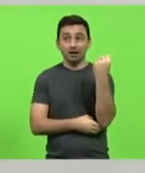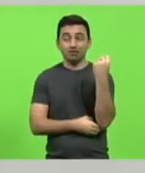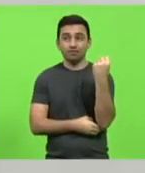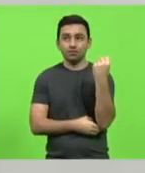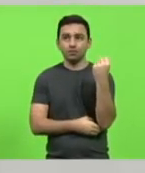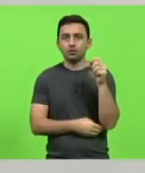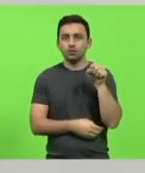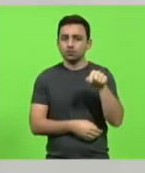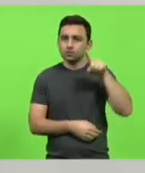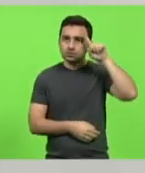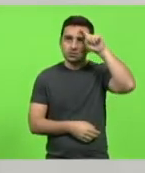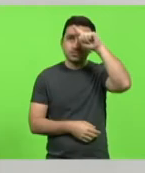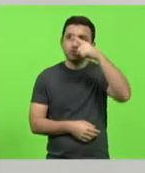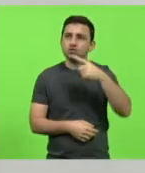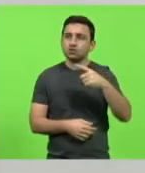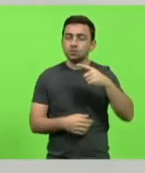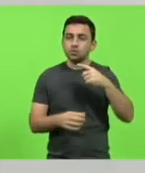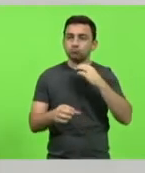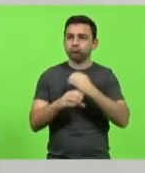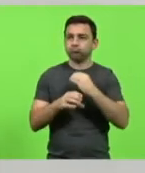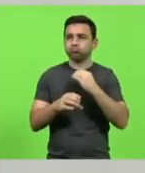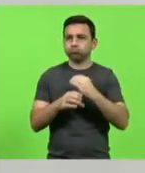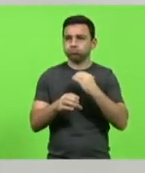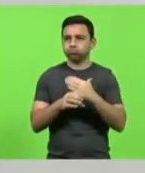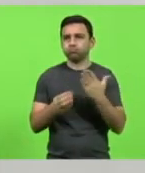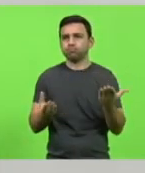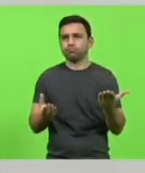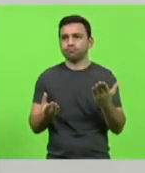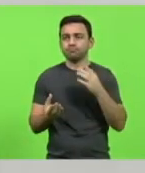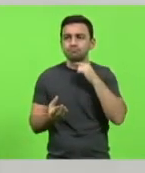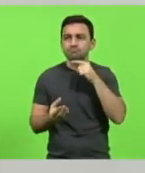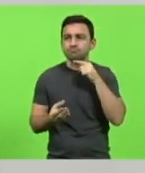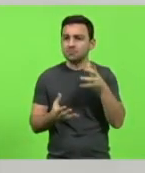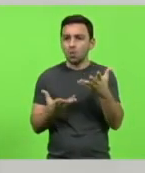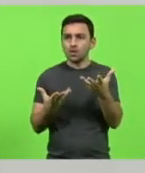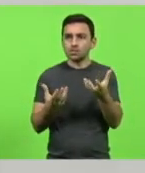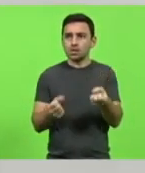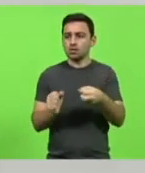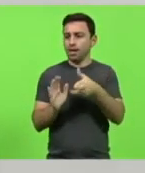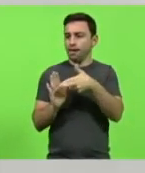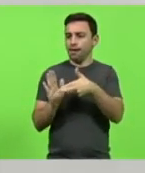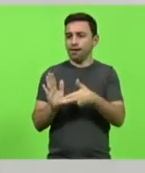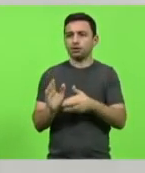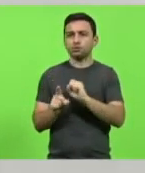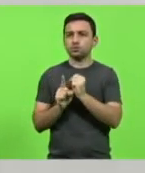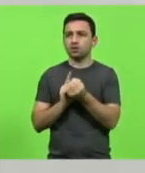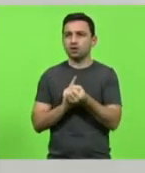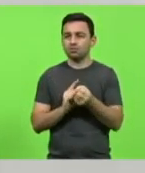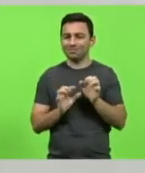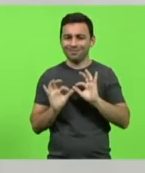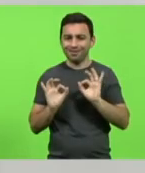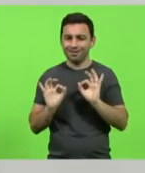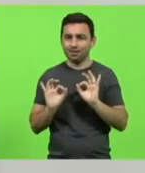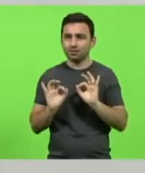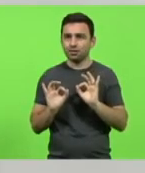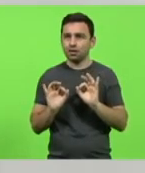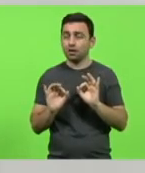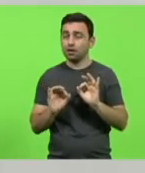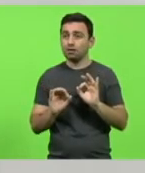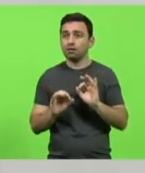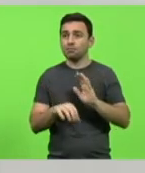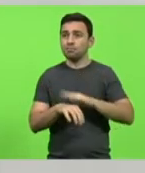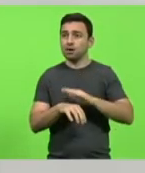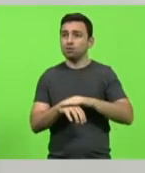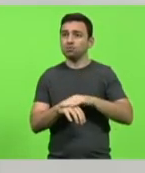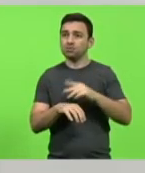com dificuldades de comunicação que não se submete às regras sociais, e não porque não queira voluntariamente, mas